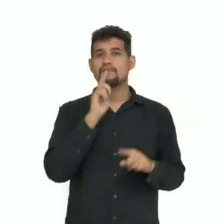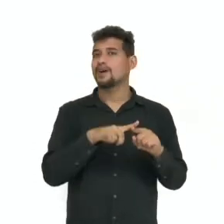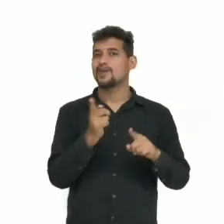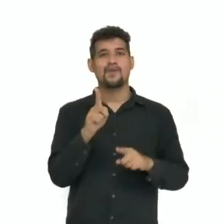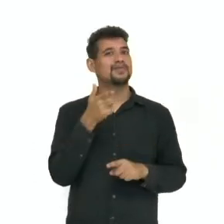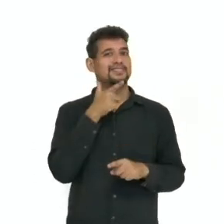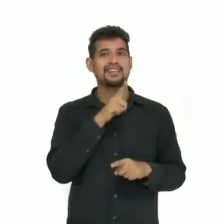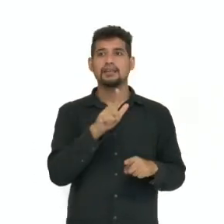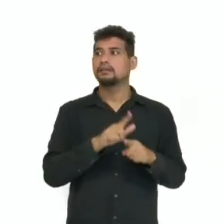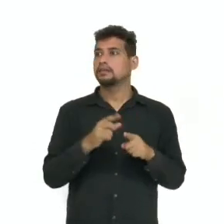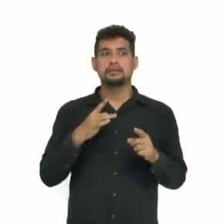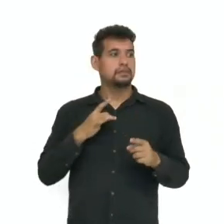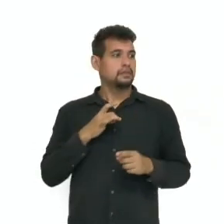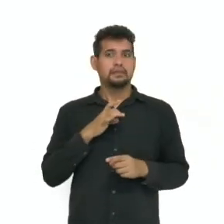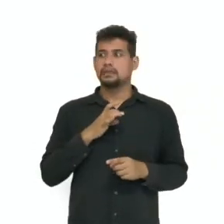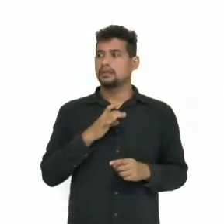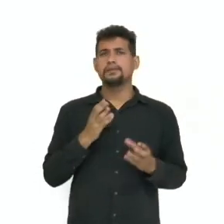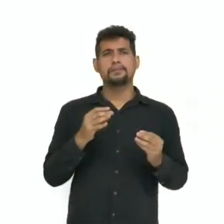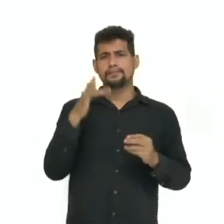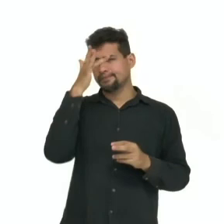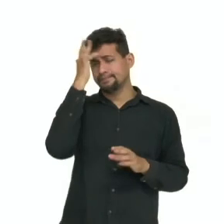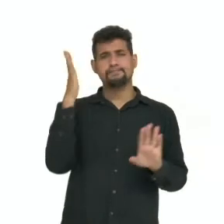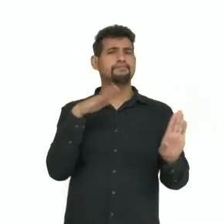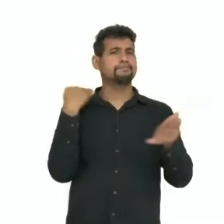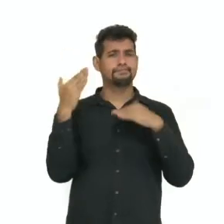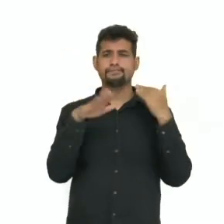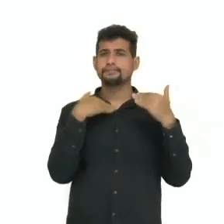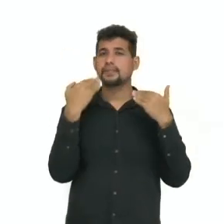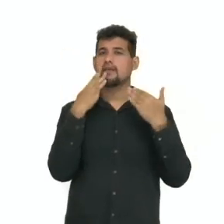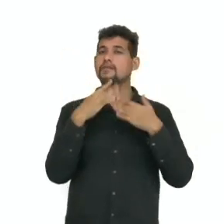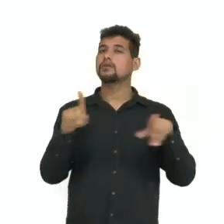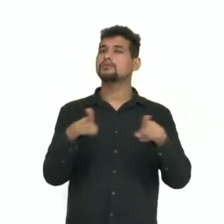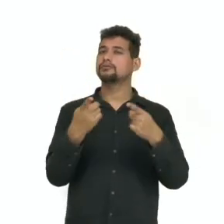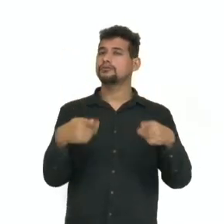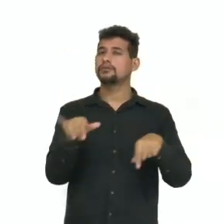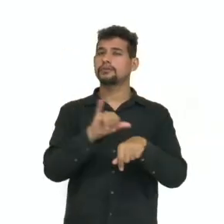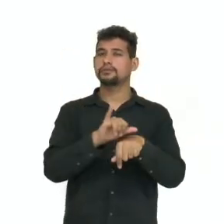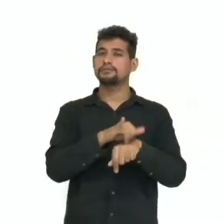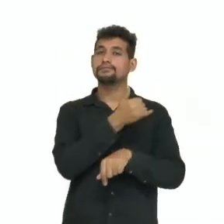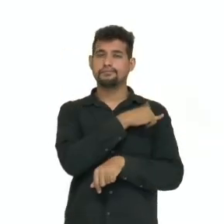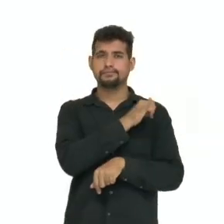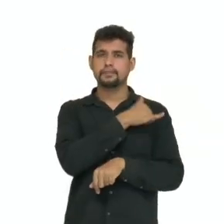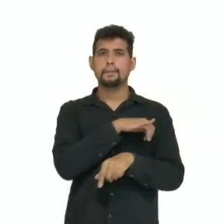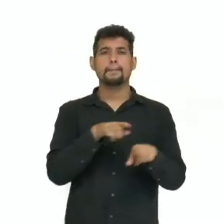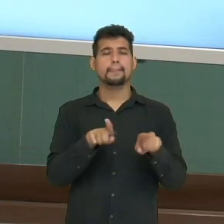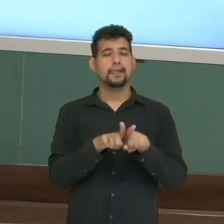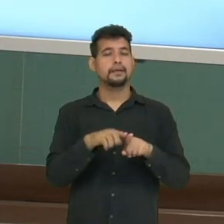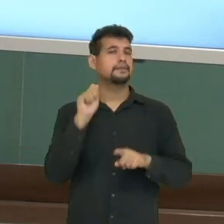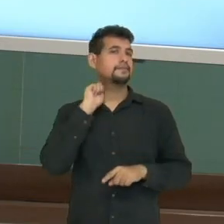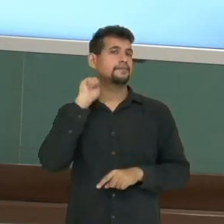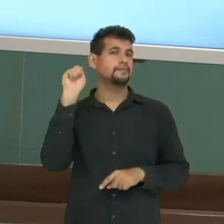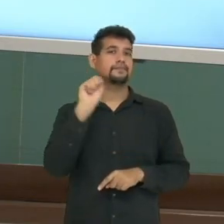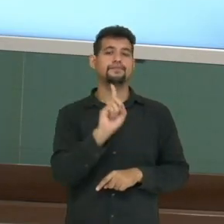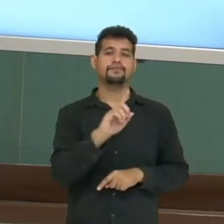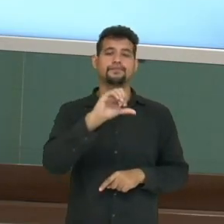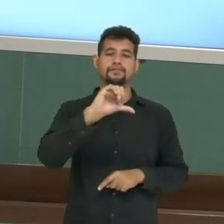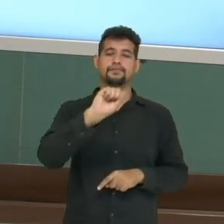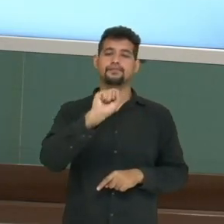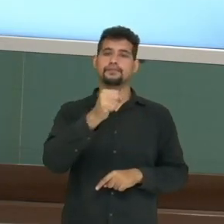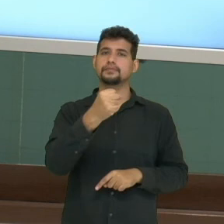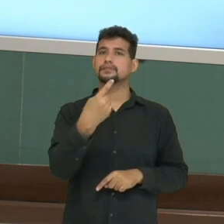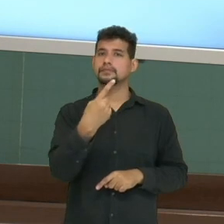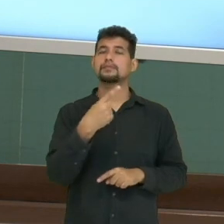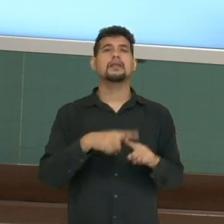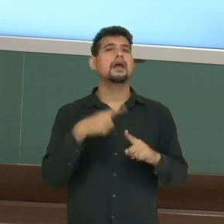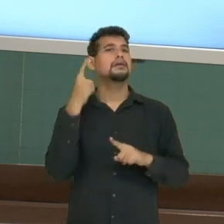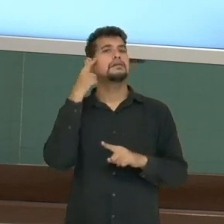criar pânico e matar centenas de pessoas que assistiam um show no Rio Centro, Rio de Janeiro, em abril de 1981. Portanto, a